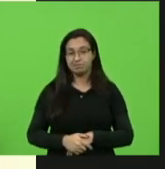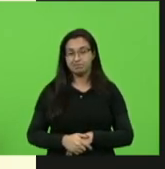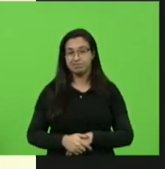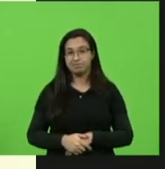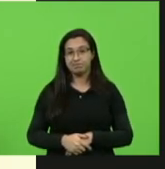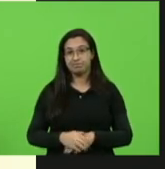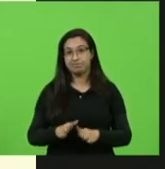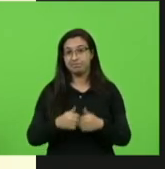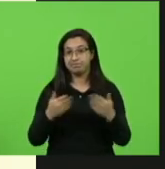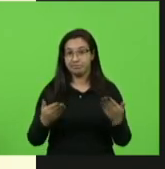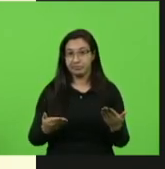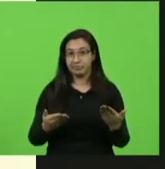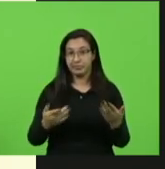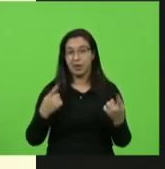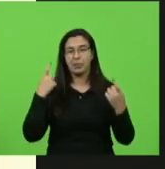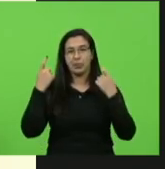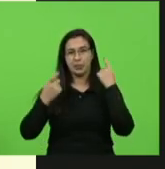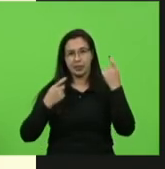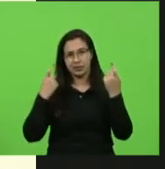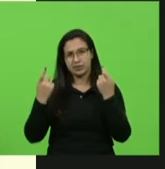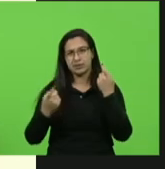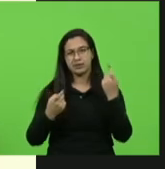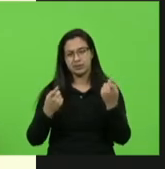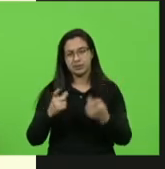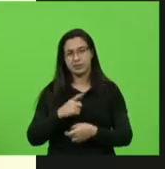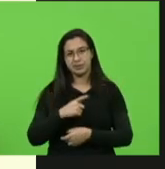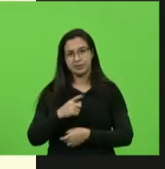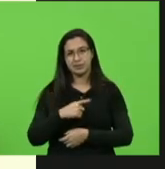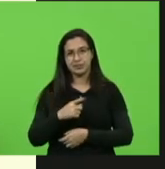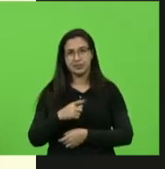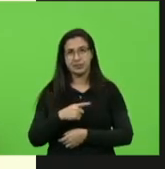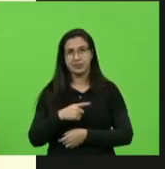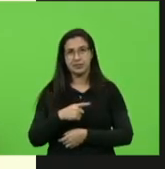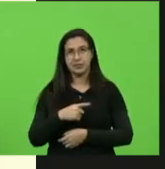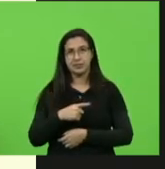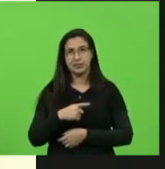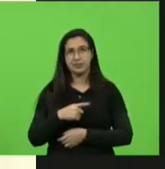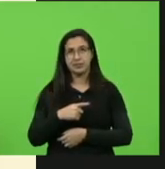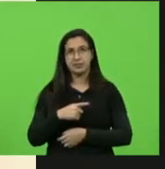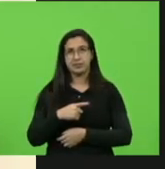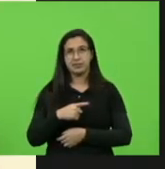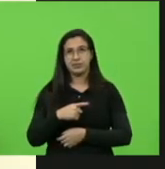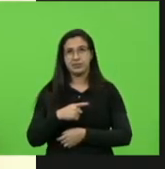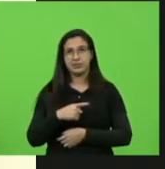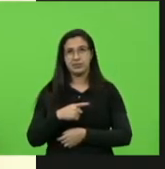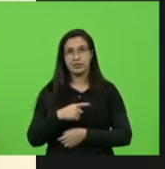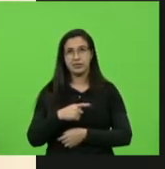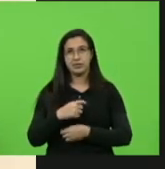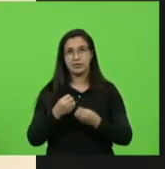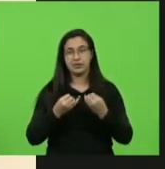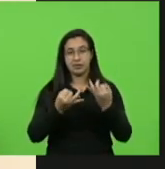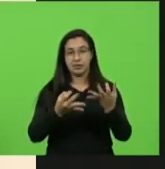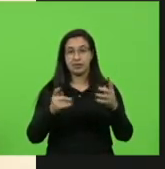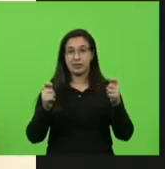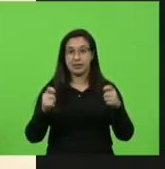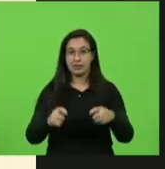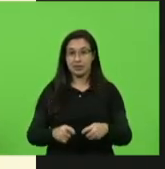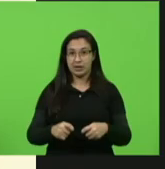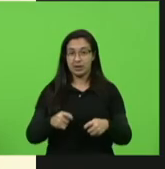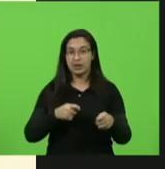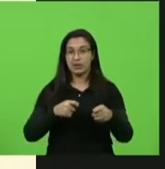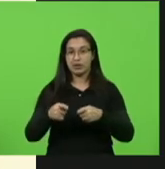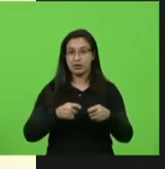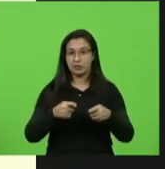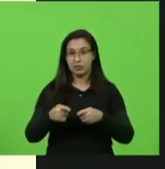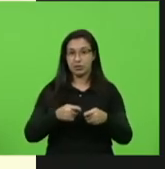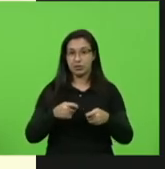Então, há uma preocupação grande, muito grande, de que se entregue a administração do Centro de Eventos de Balneário